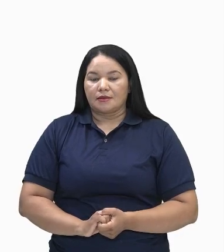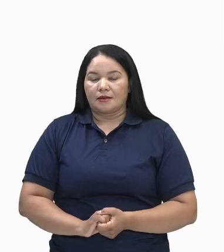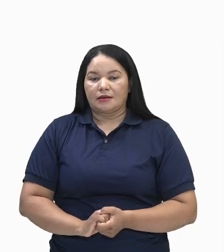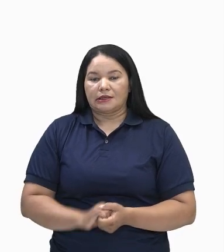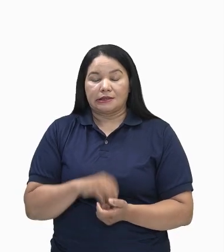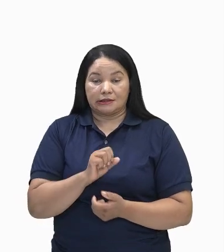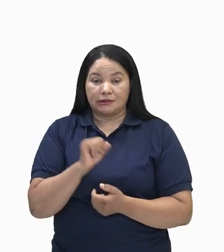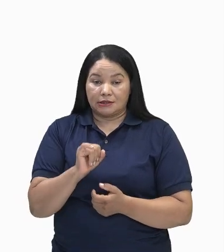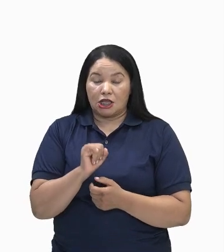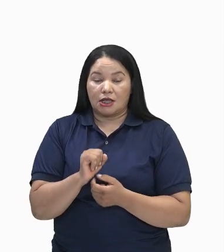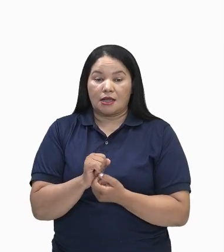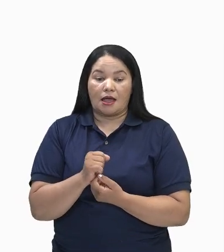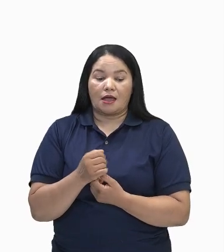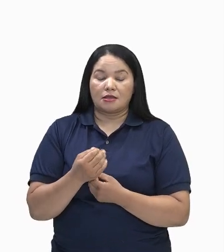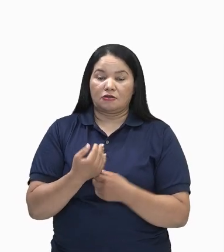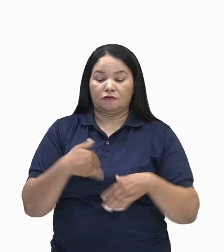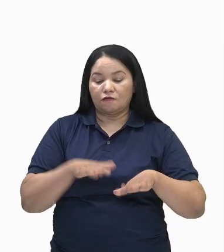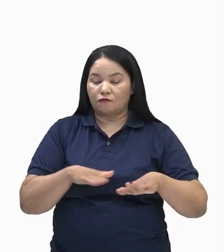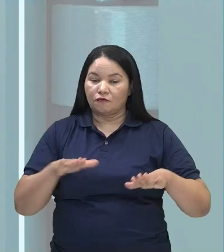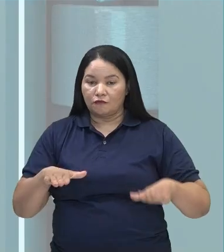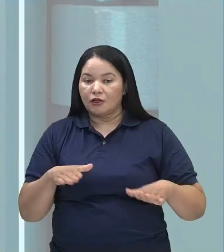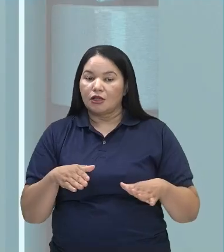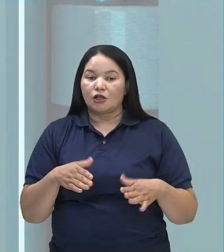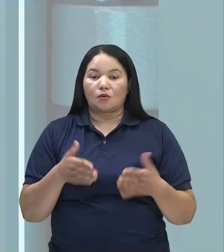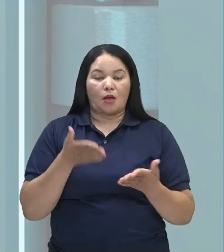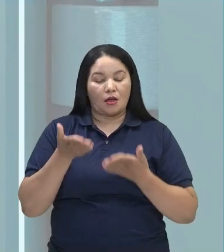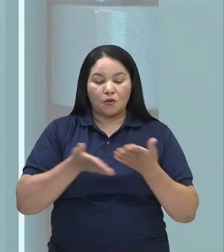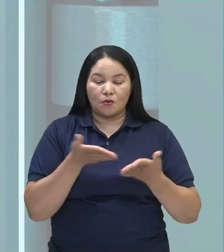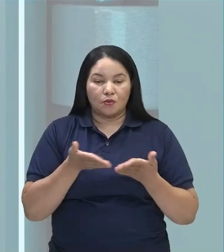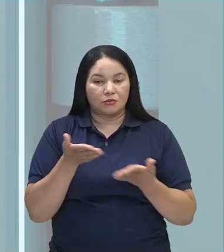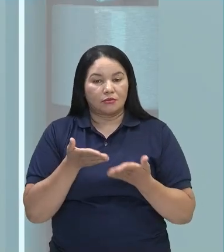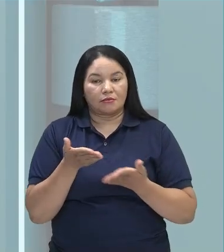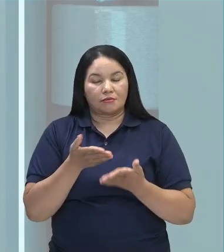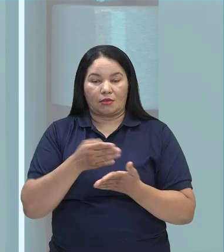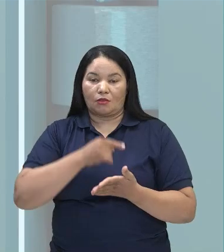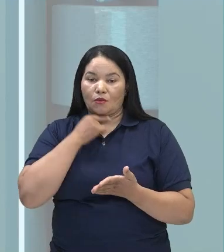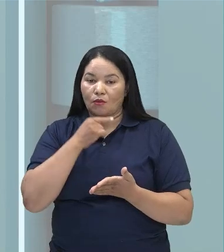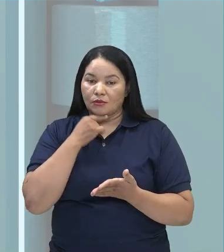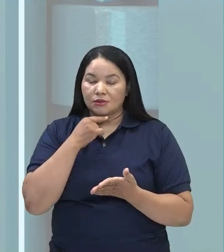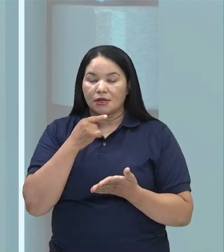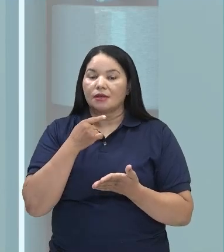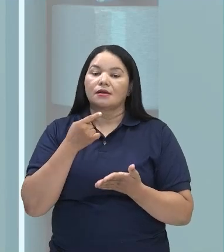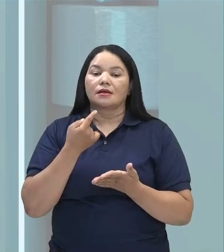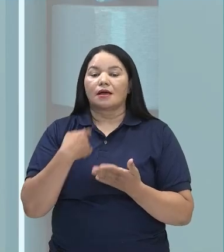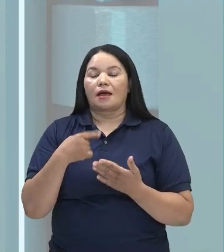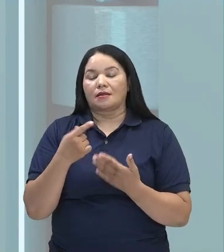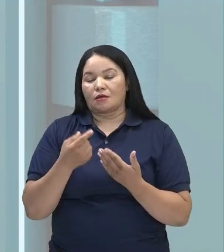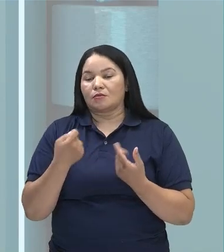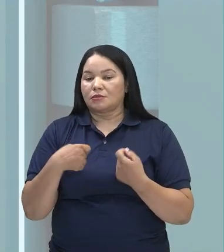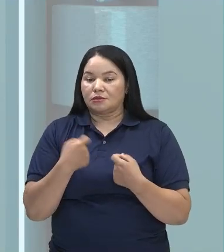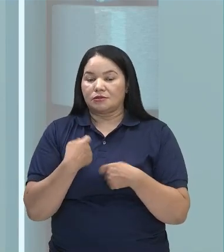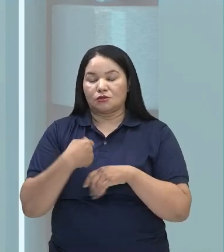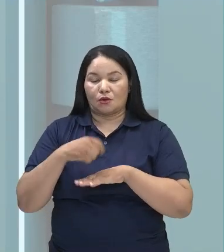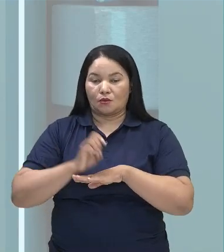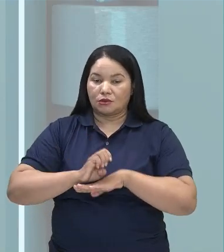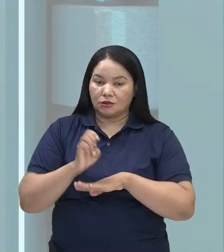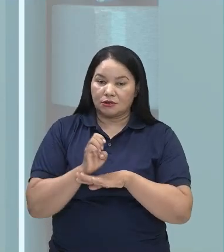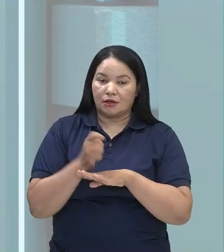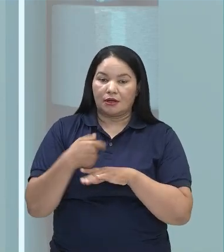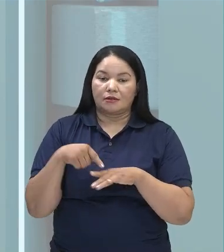tiver condições, tem muitos filhos, né, não tem condições de sustentar, o Estado também